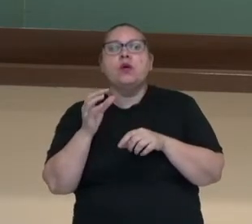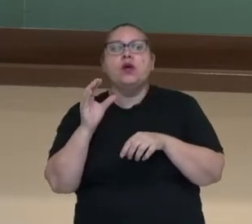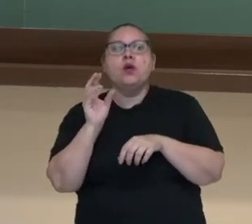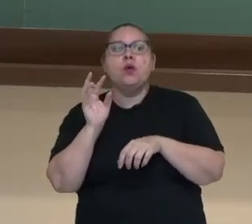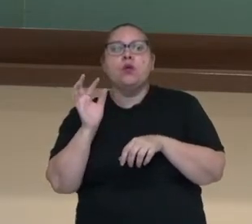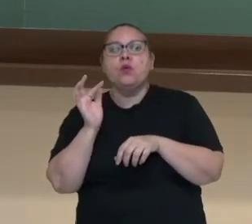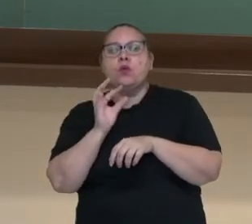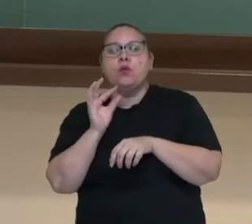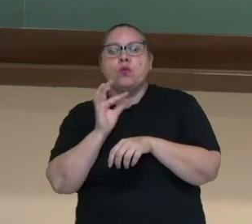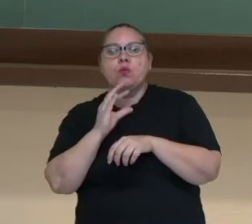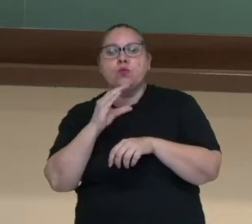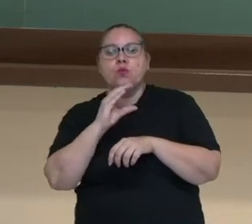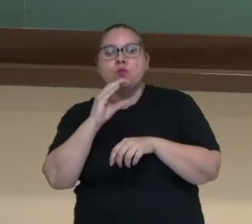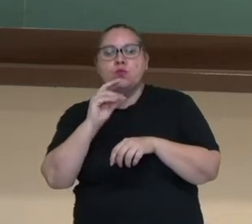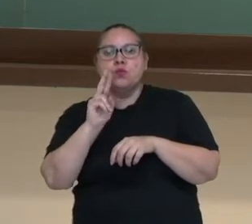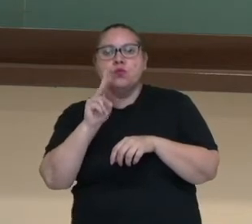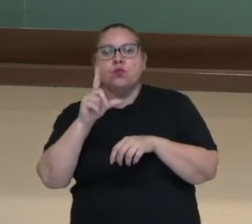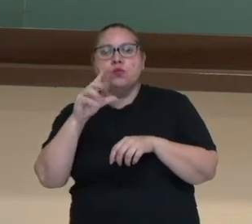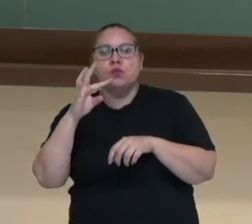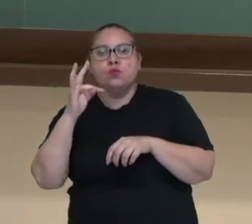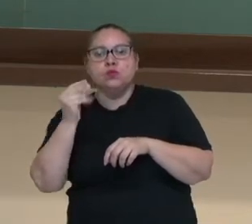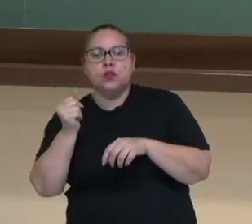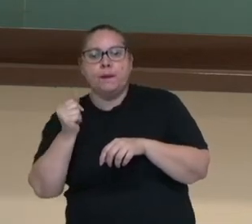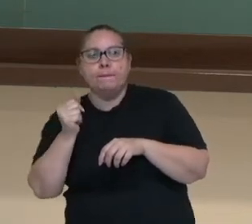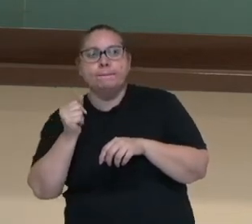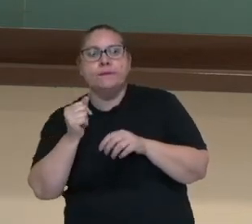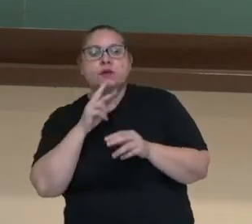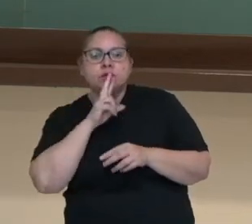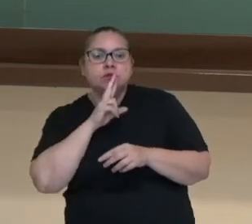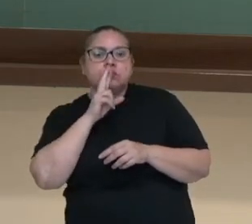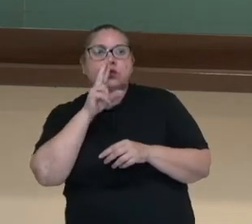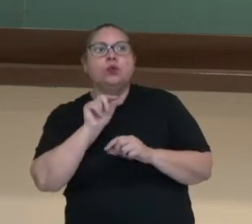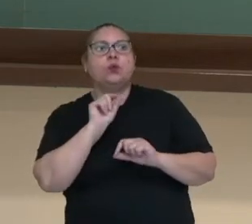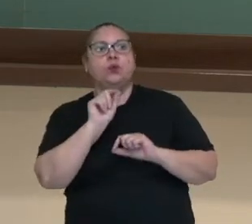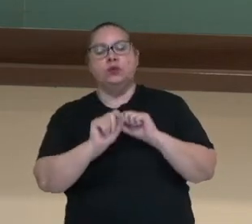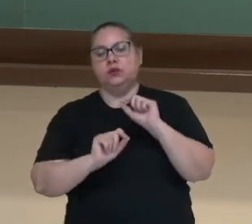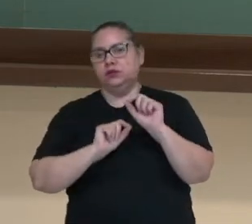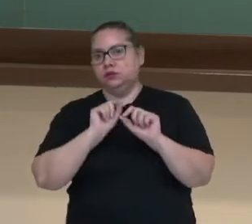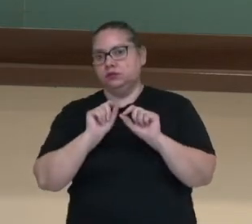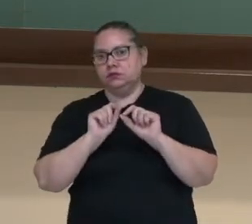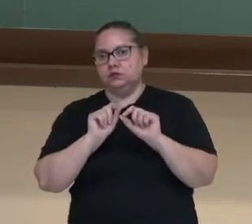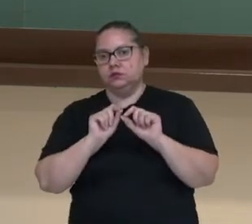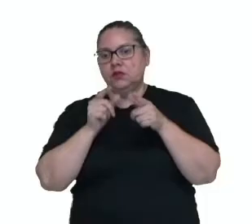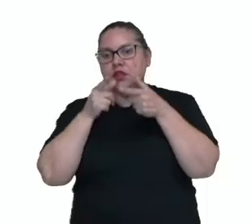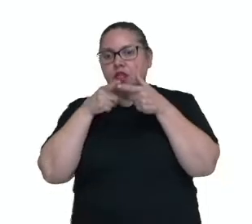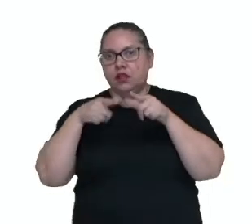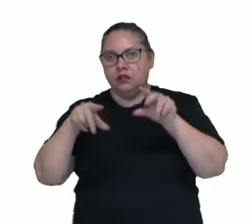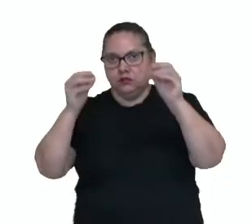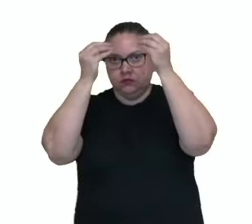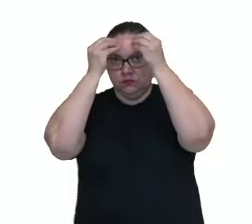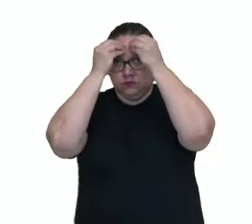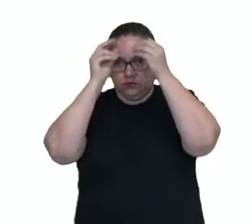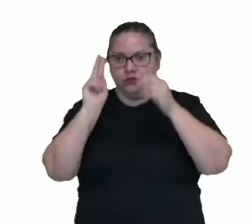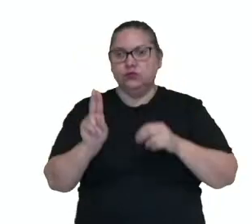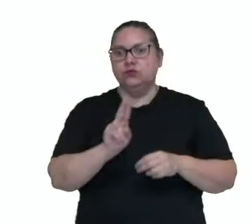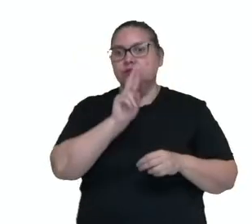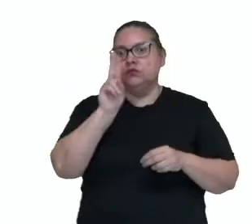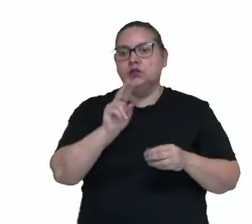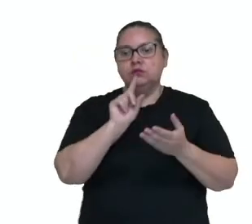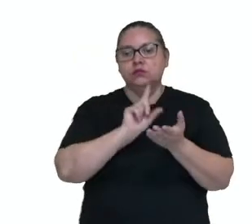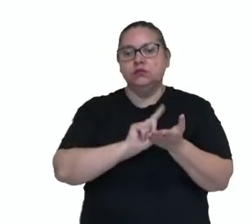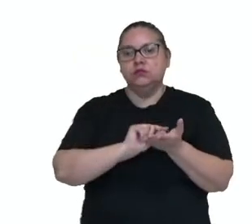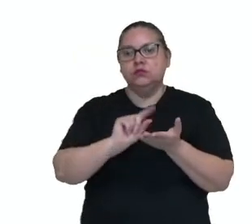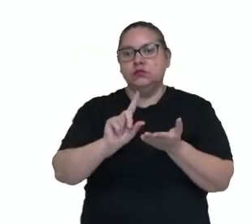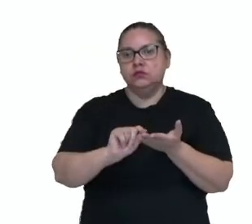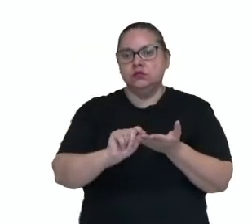padrão. Então, eu posso colocar na minha resposta o quê? Que a linguagem utilizada pela